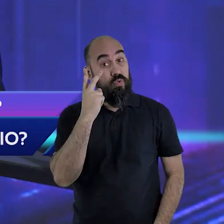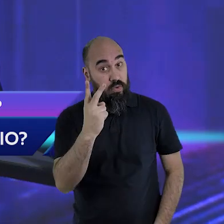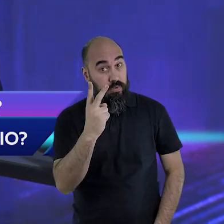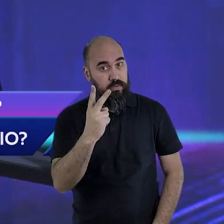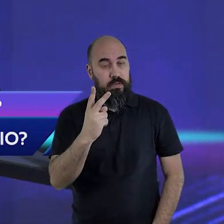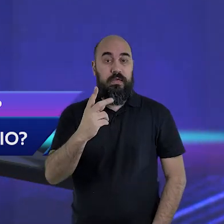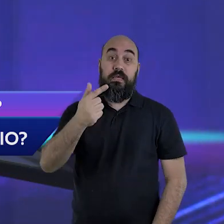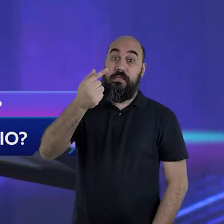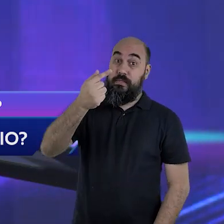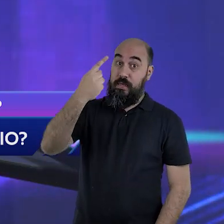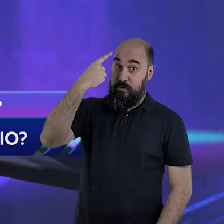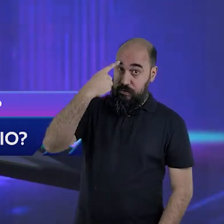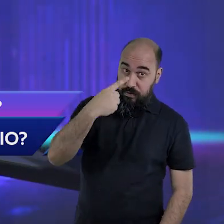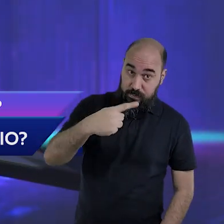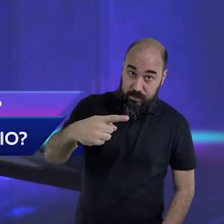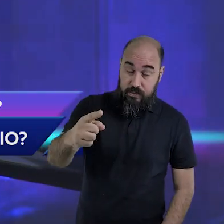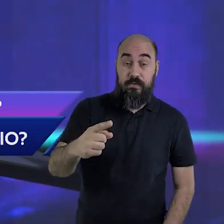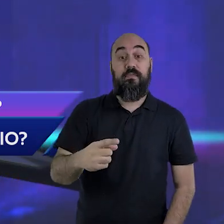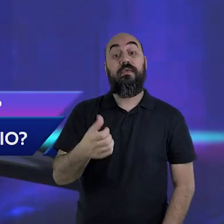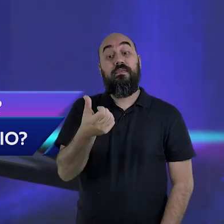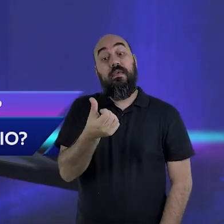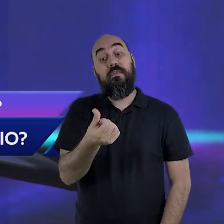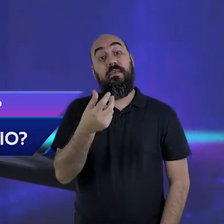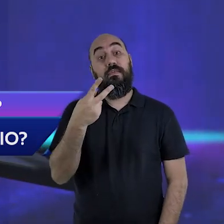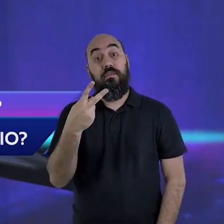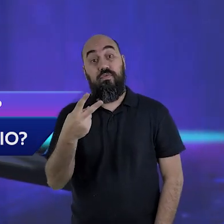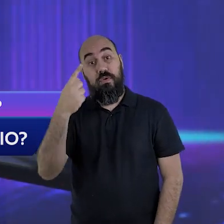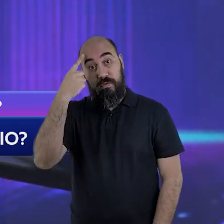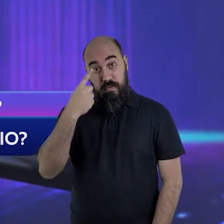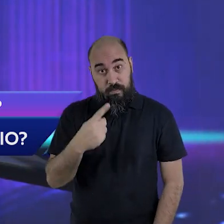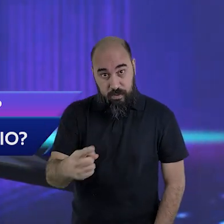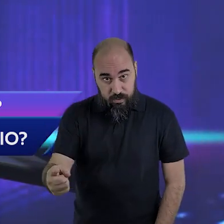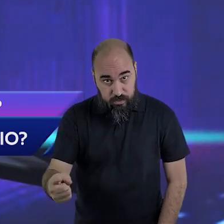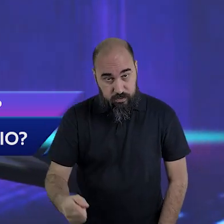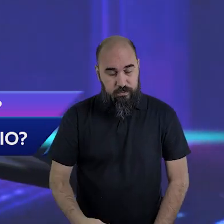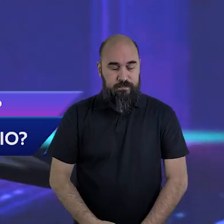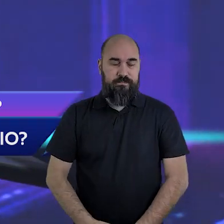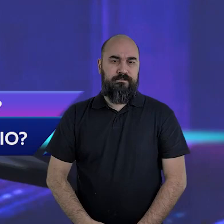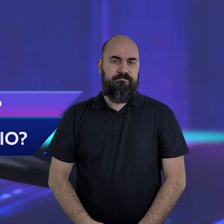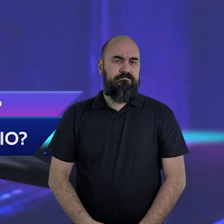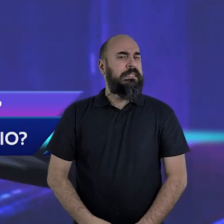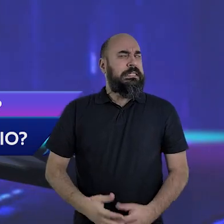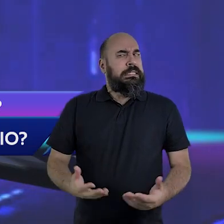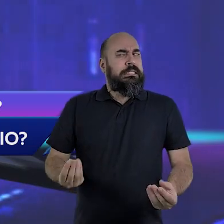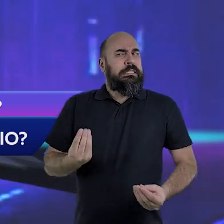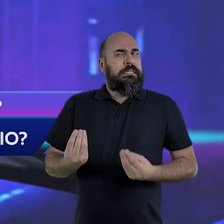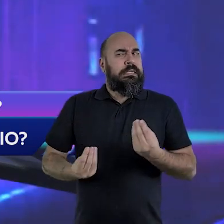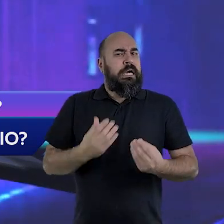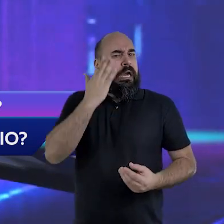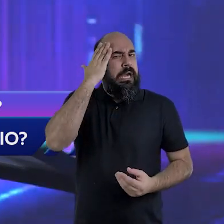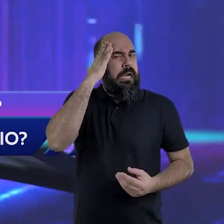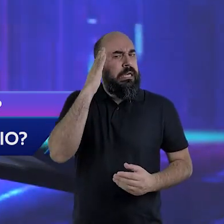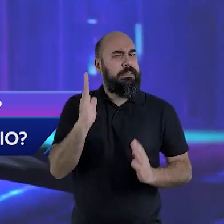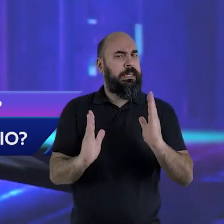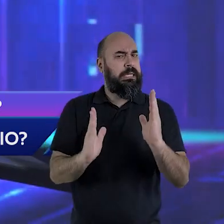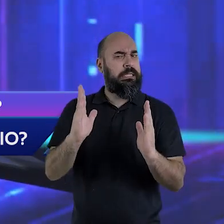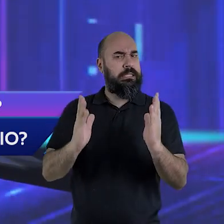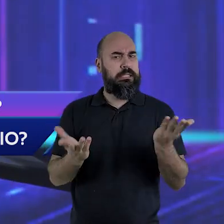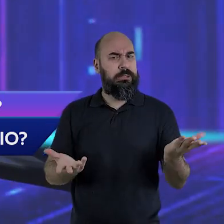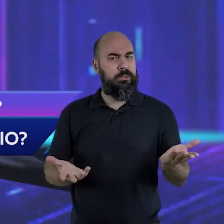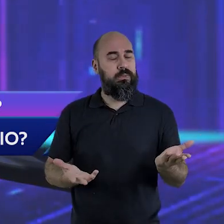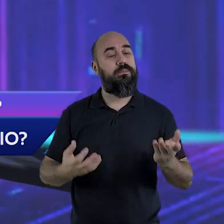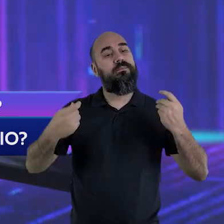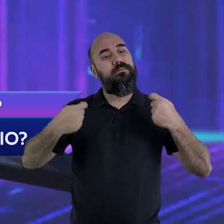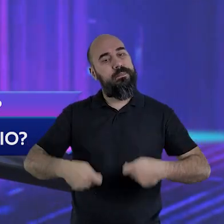7 semanas e 62 semanas. Para entender exatamente esse tempo, nós